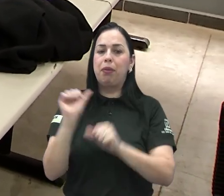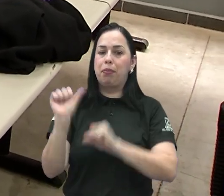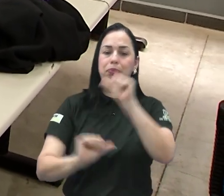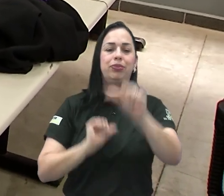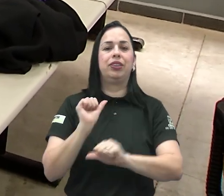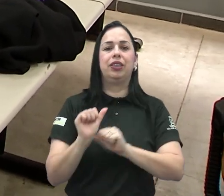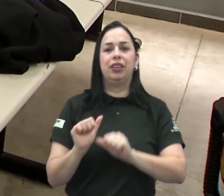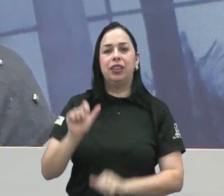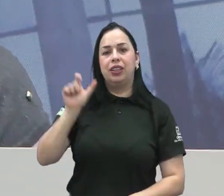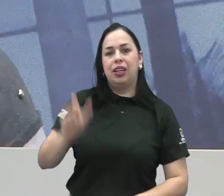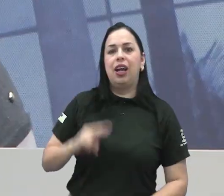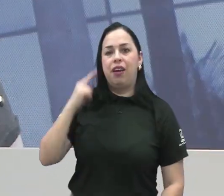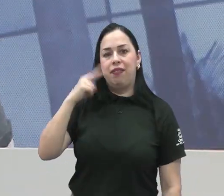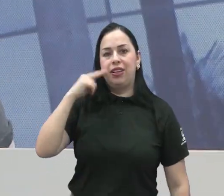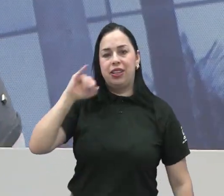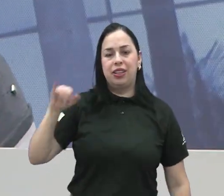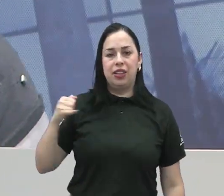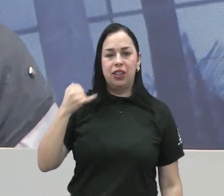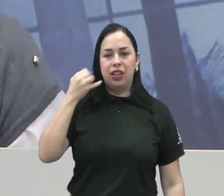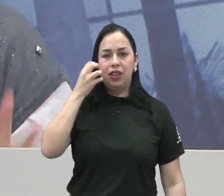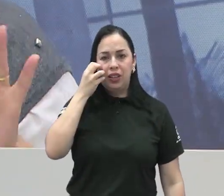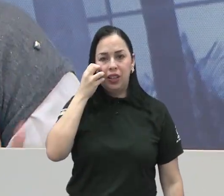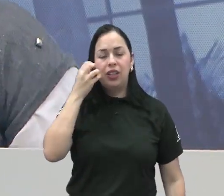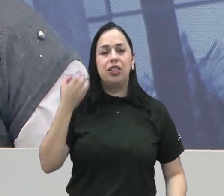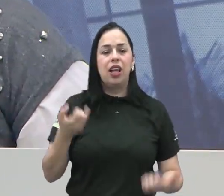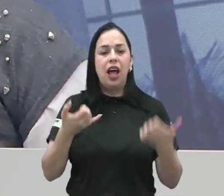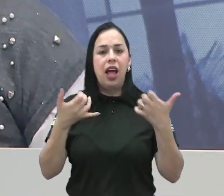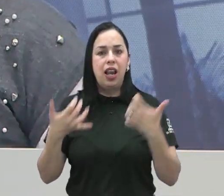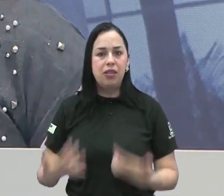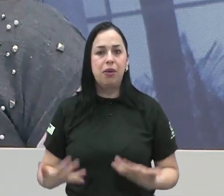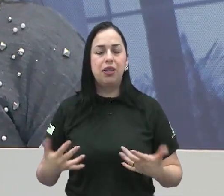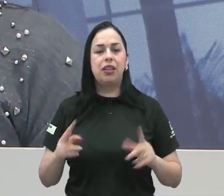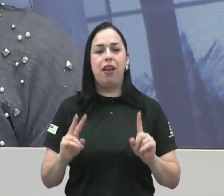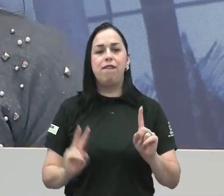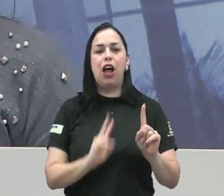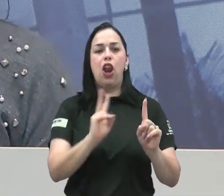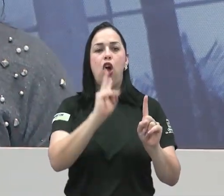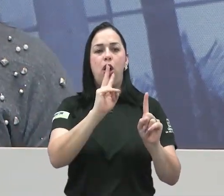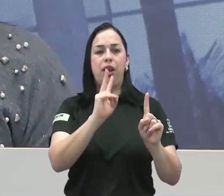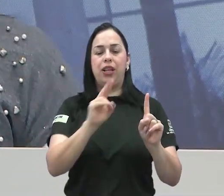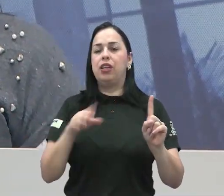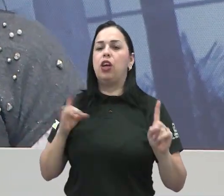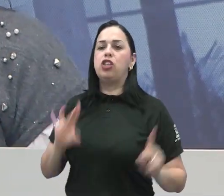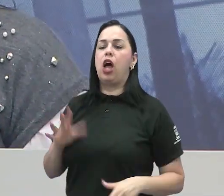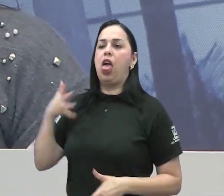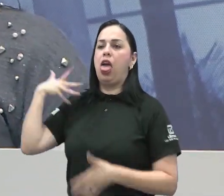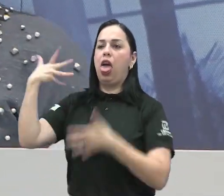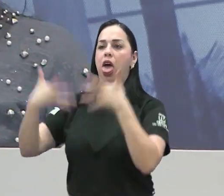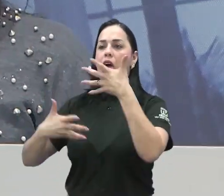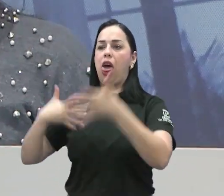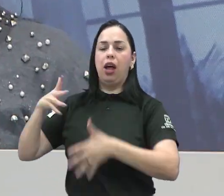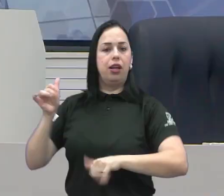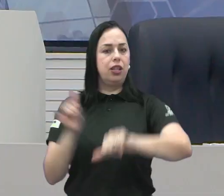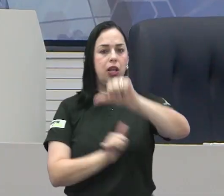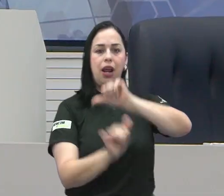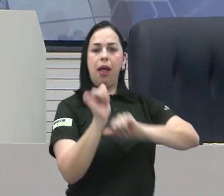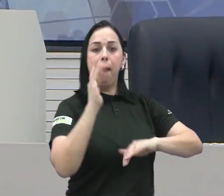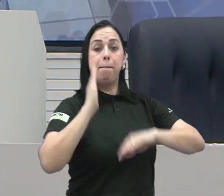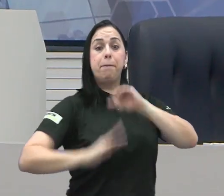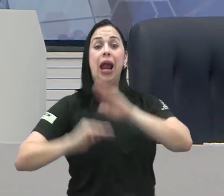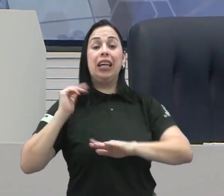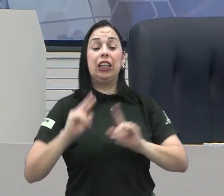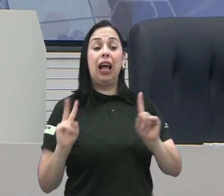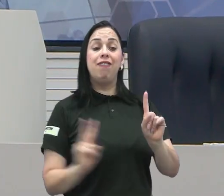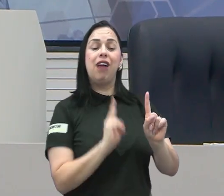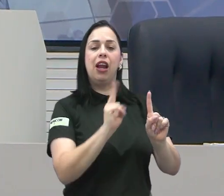soluções rápidas. A vereadora Juliana Fraga defende que a valorização precisa sair do discurso e